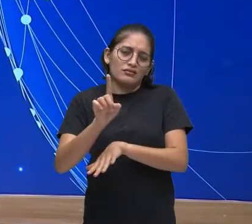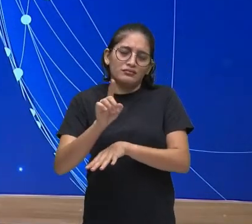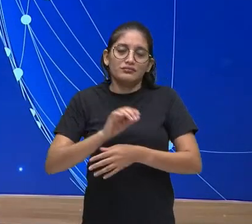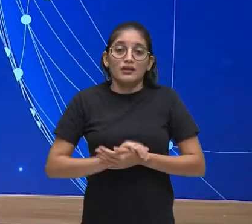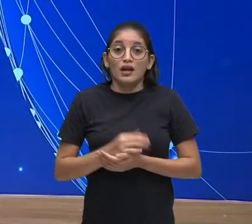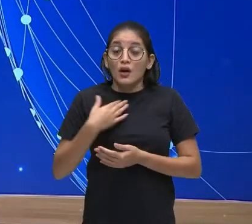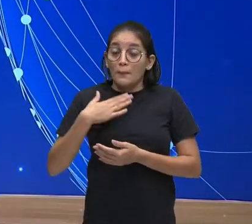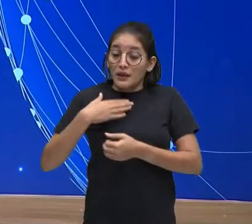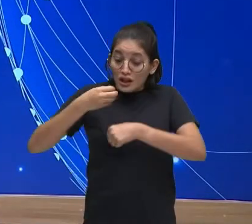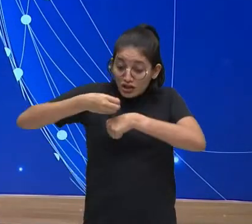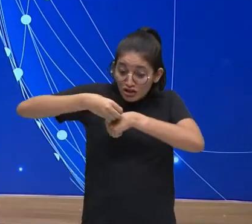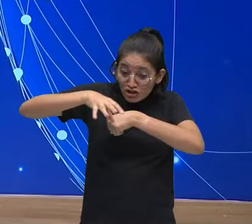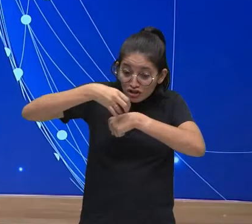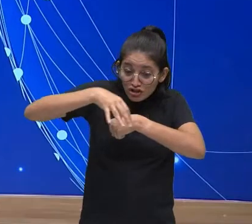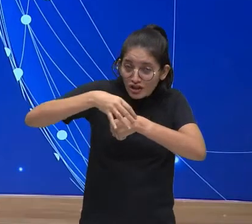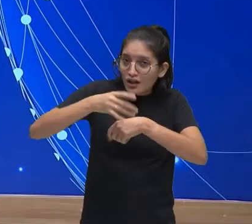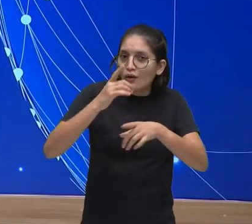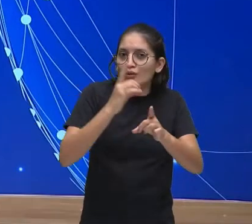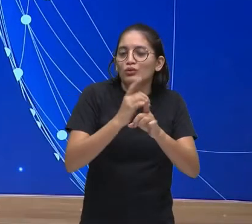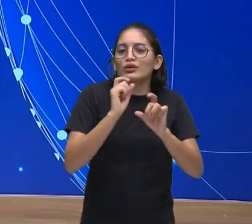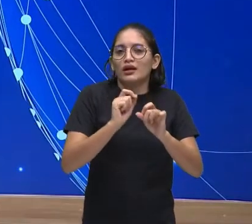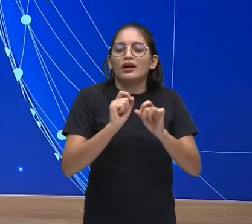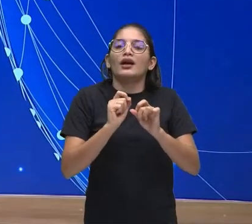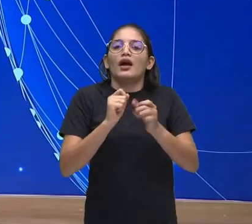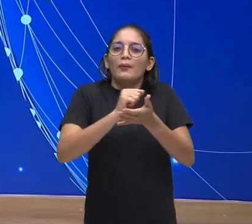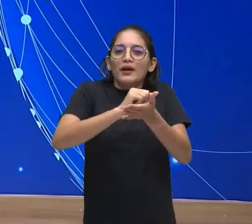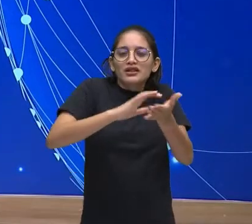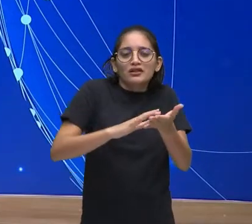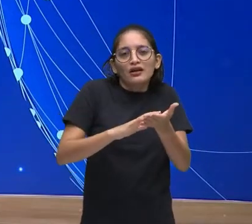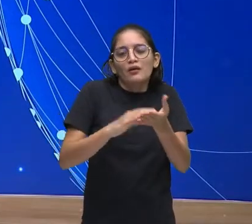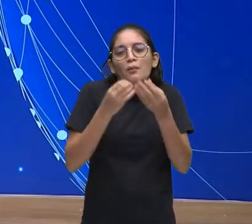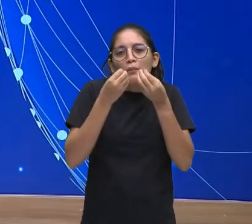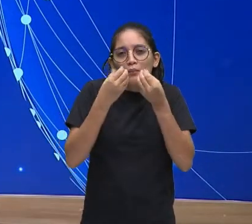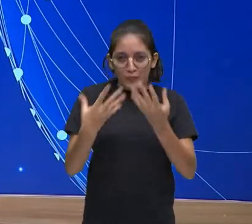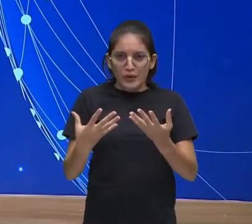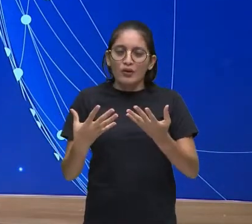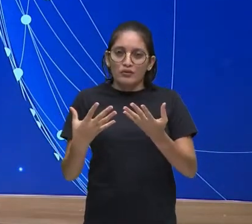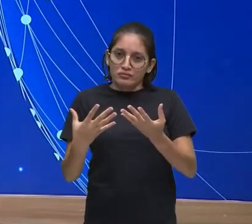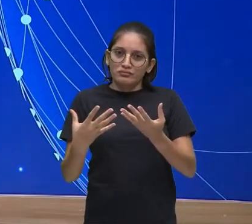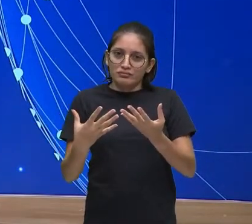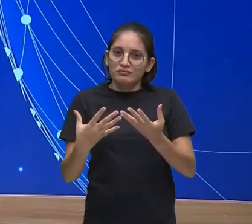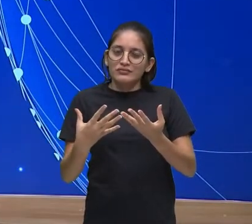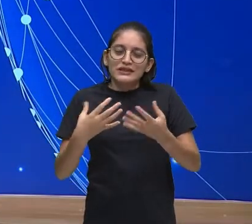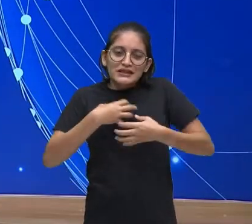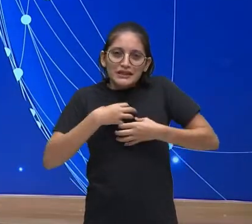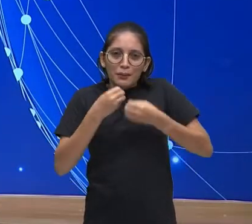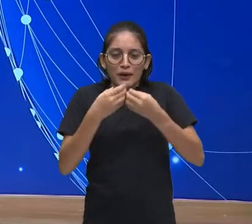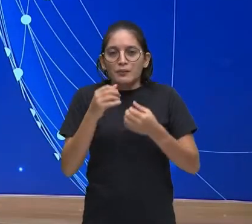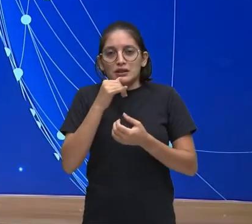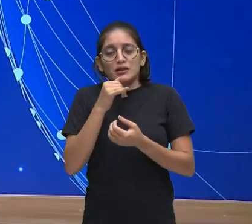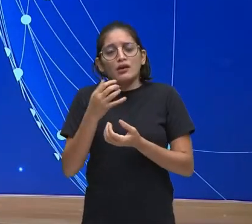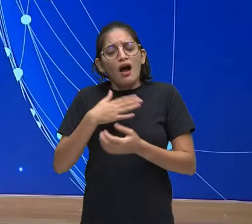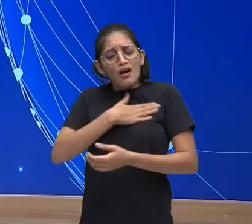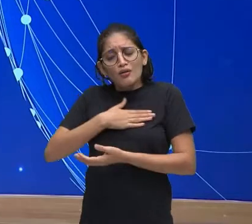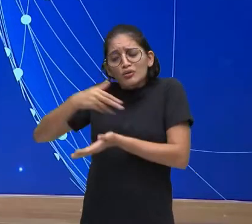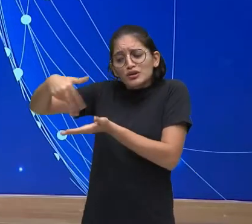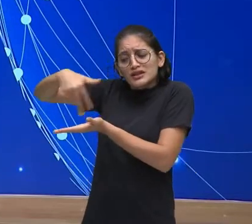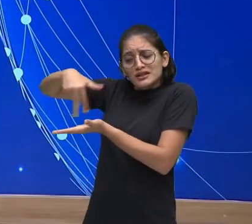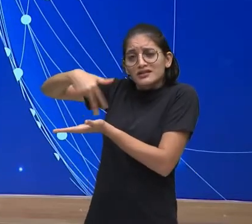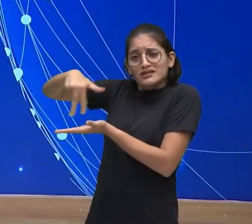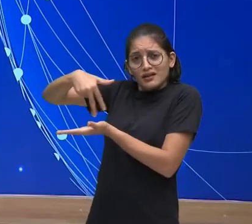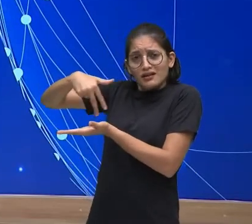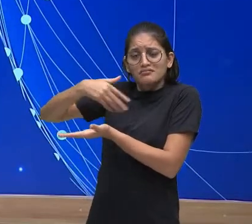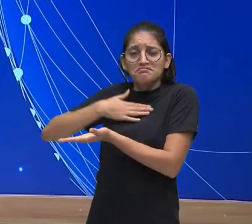que você encontre a atividade que te for mais confortável. Poxa, eu gosto de dançar. Se você